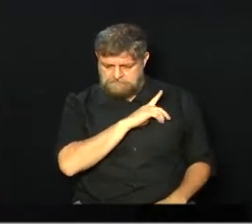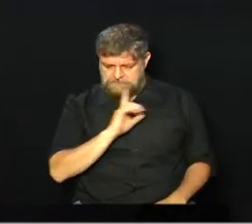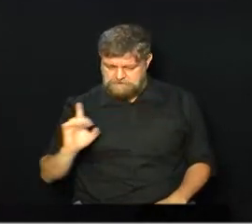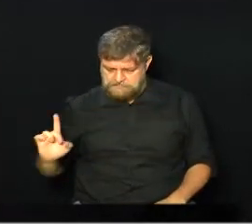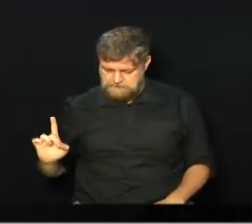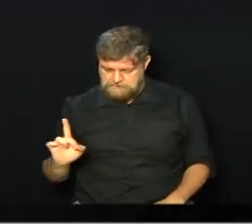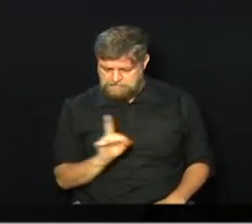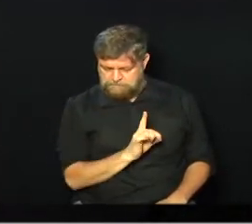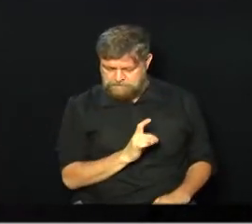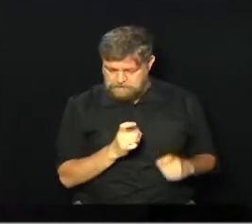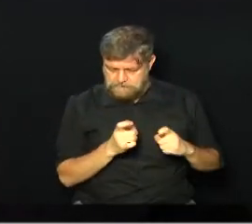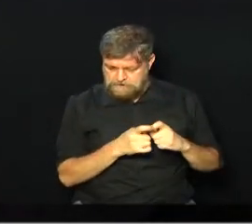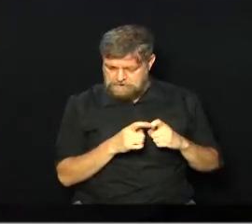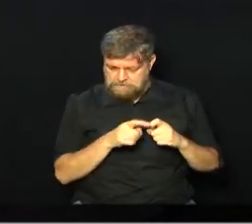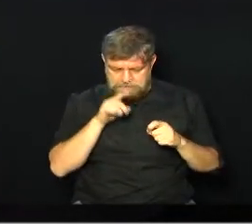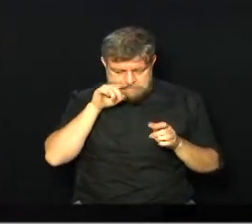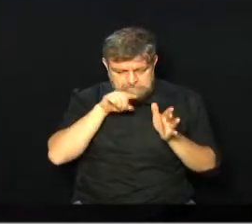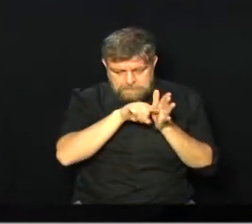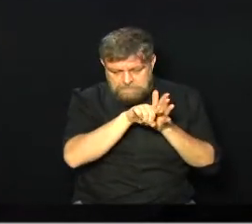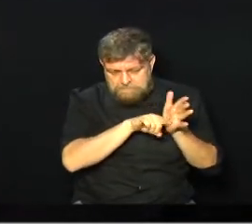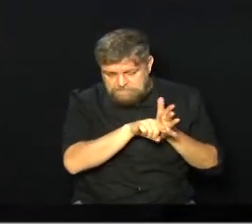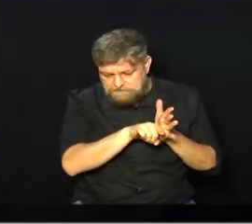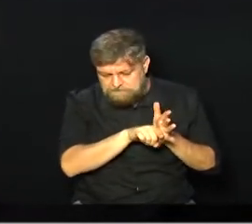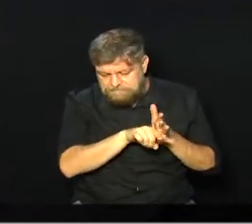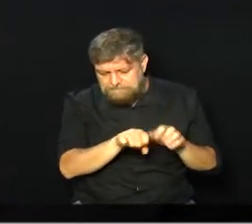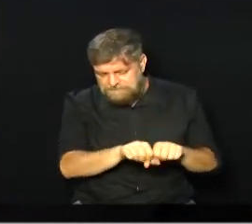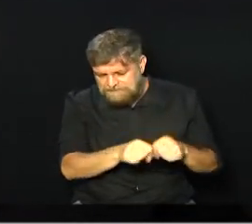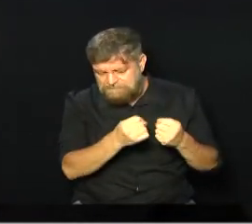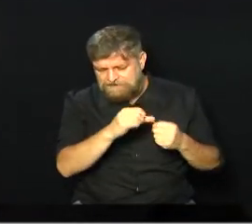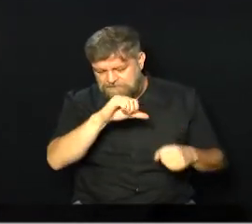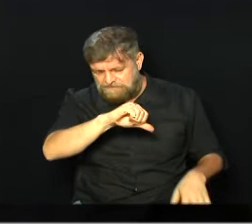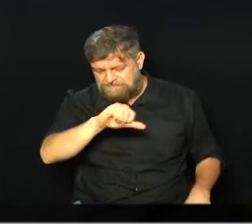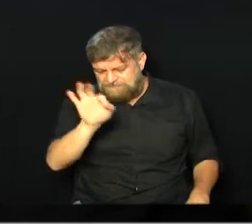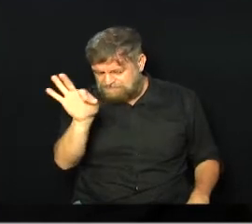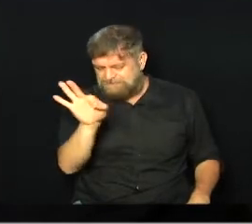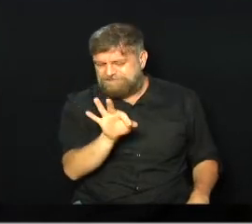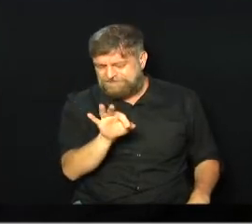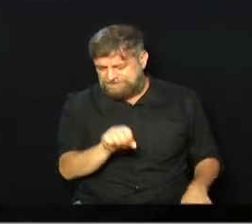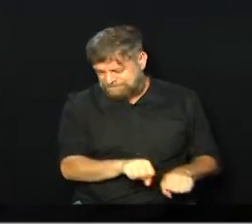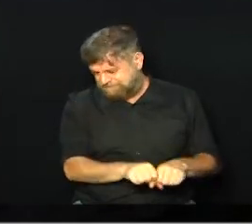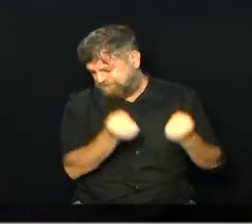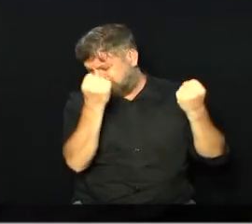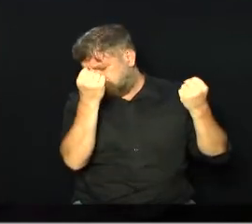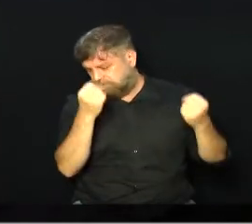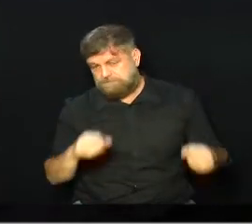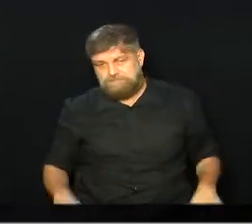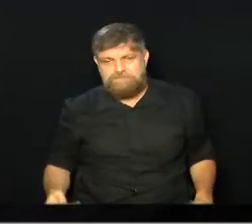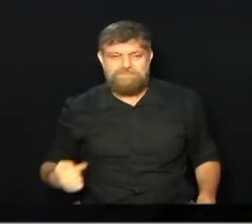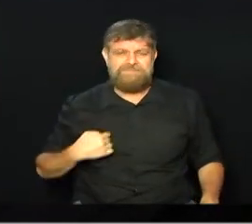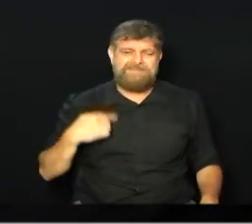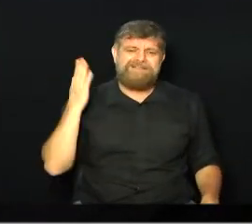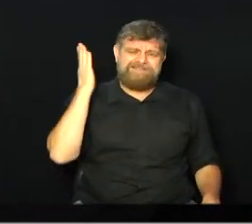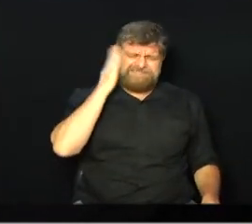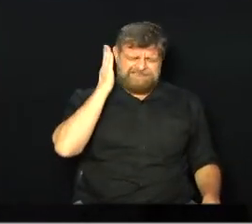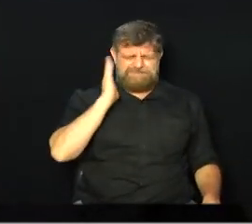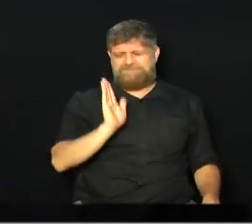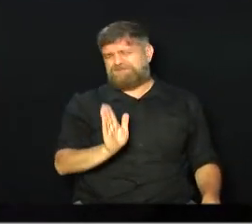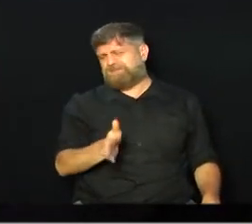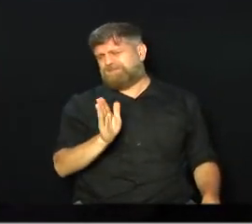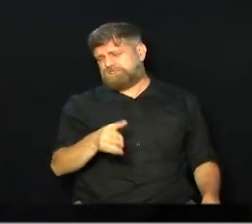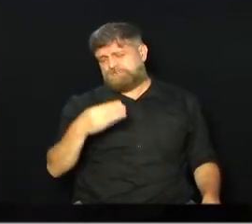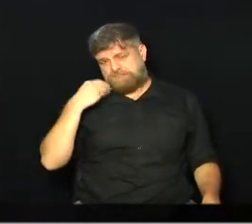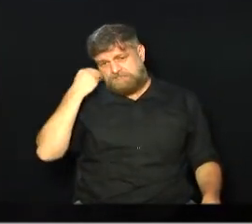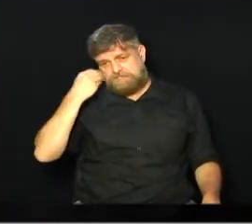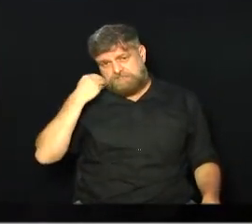do Palmeiras me viu e falou, ó, Eduardo, a chance de ter rompido é 99%. Nossa. E eu já sabia que eu tinha rompido pela